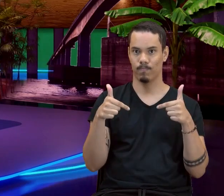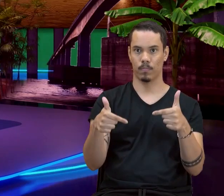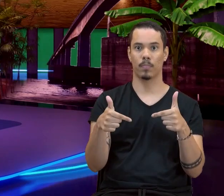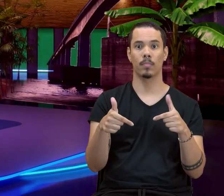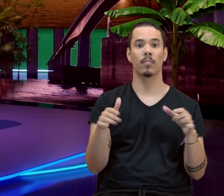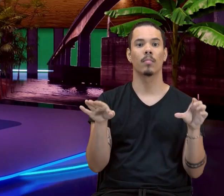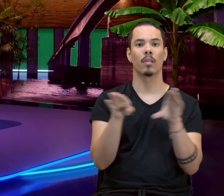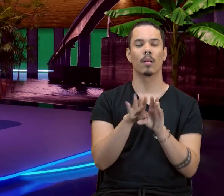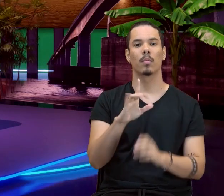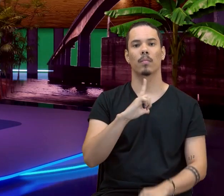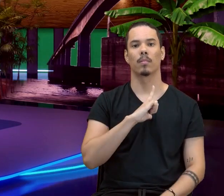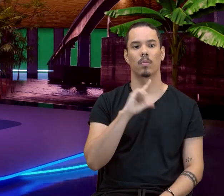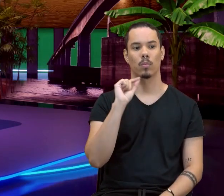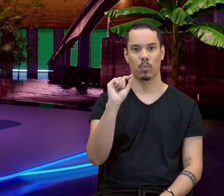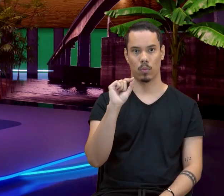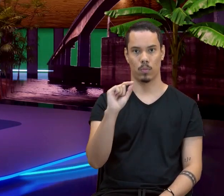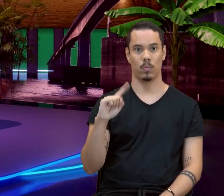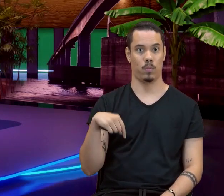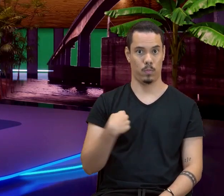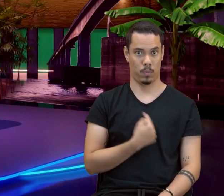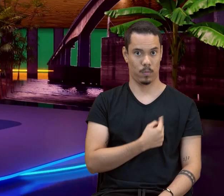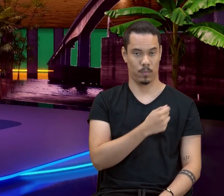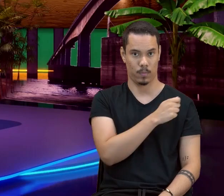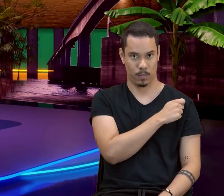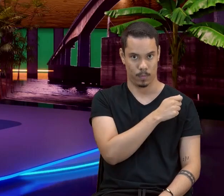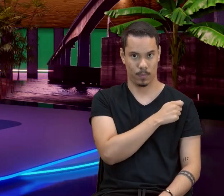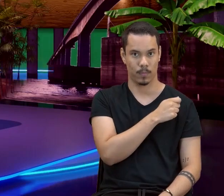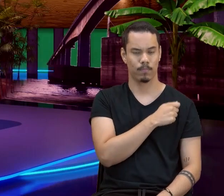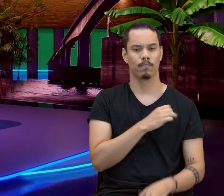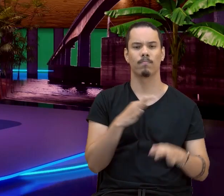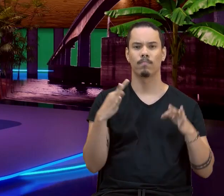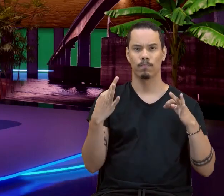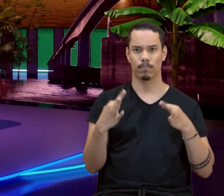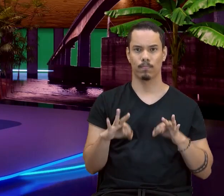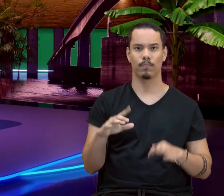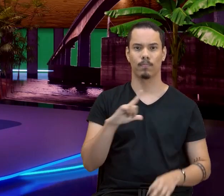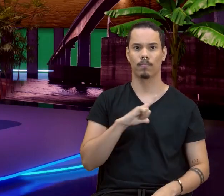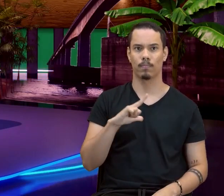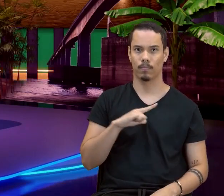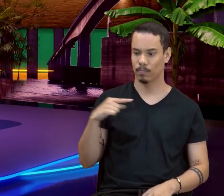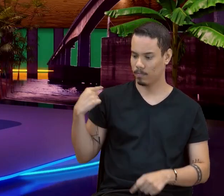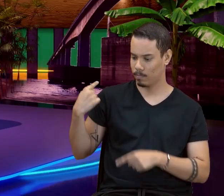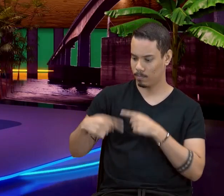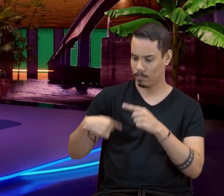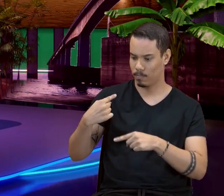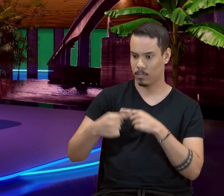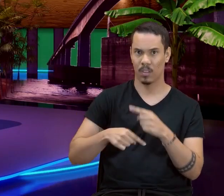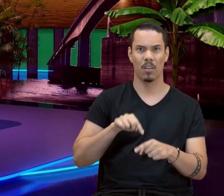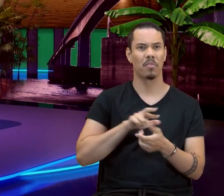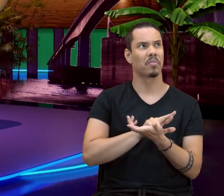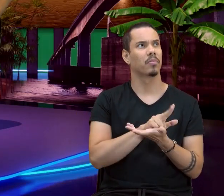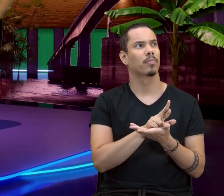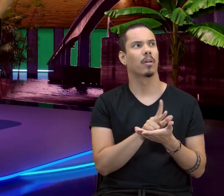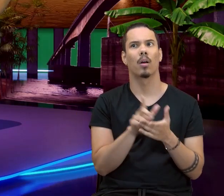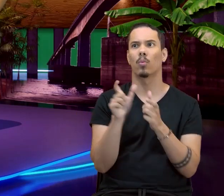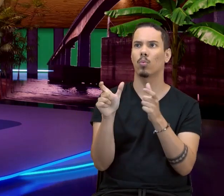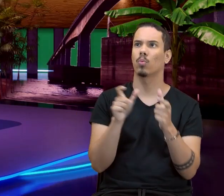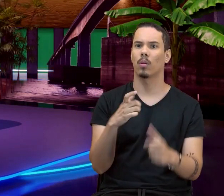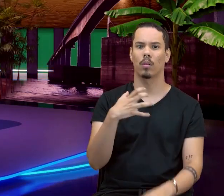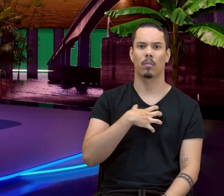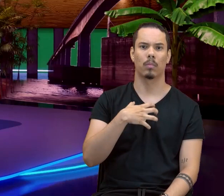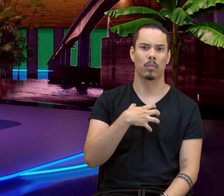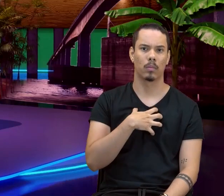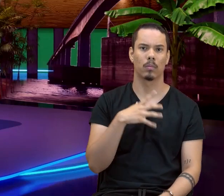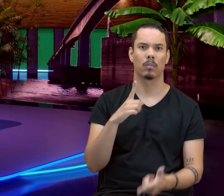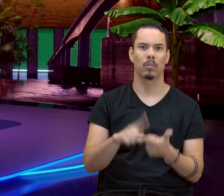tem, nossos alunos aí, com certeza são descendentes de vários lugares da região. É Bahia, é Rio